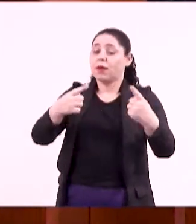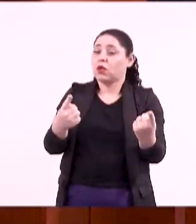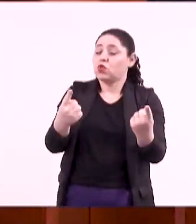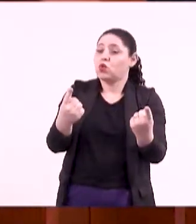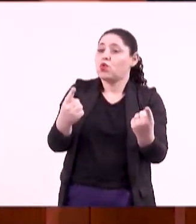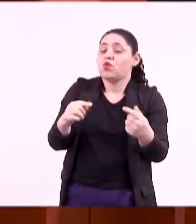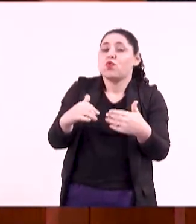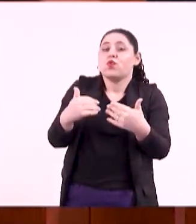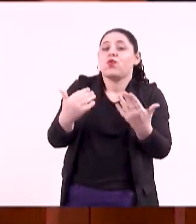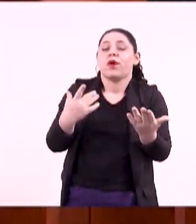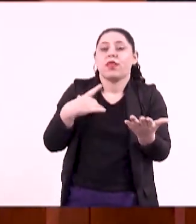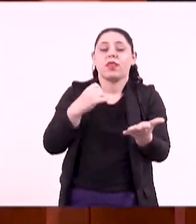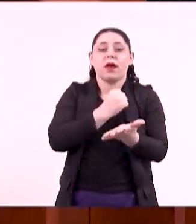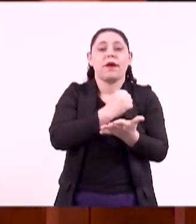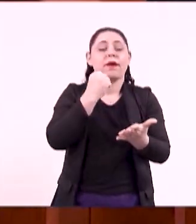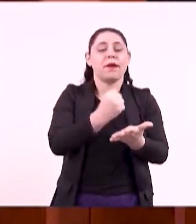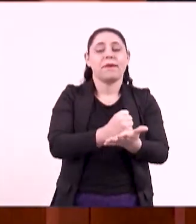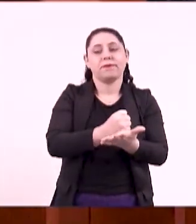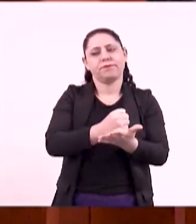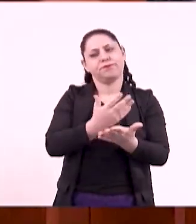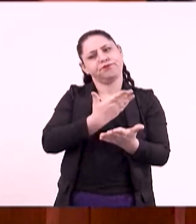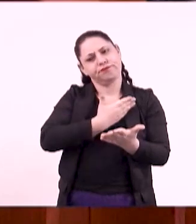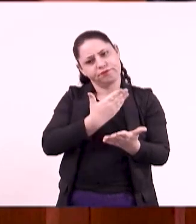titulou, meu querido pastor,